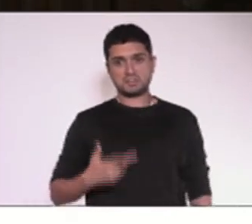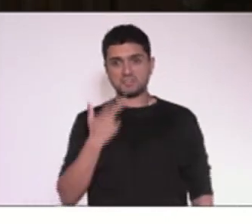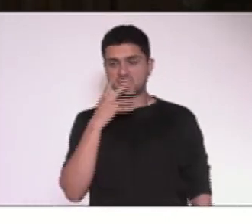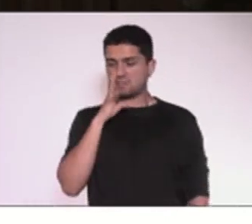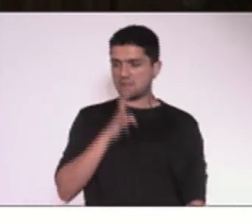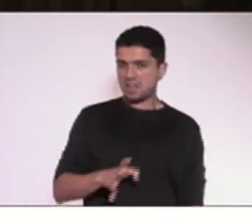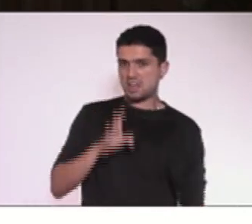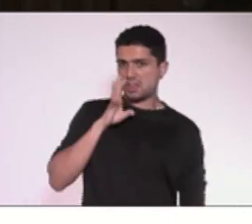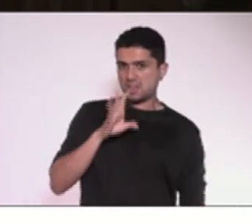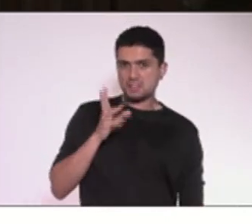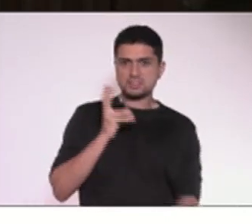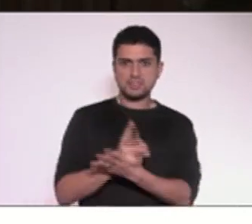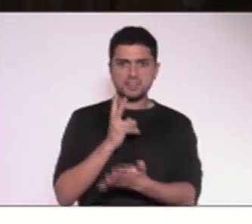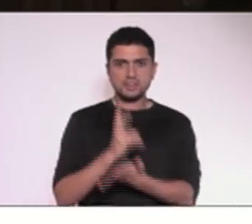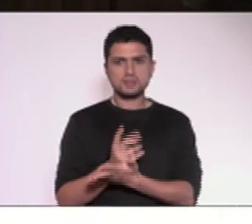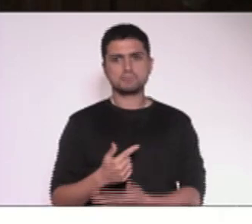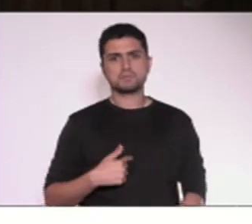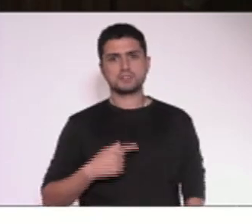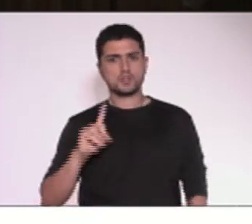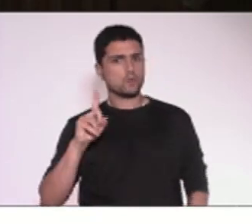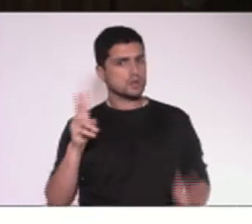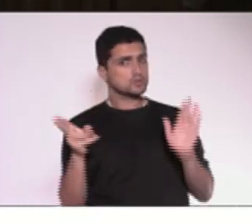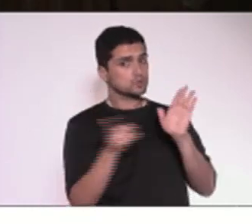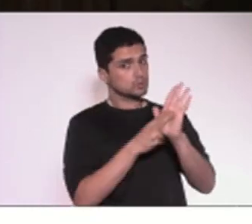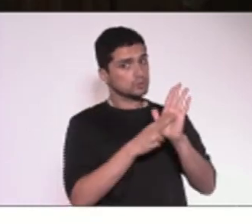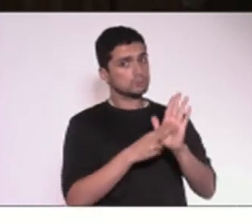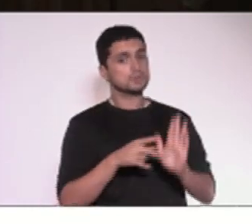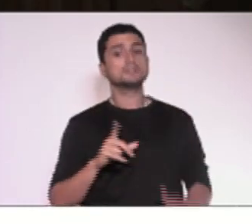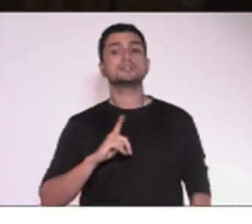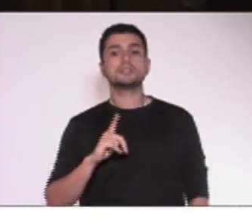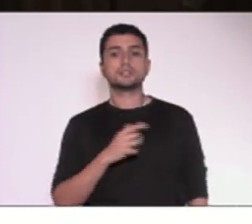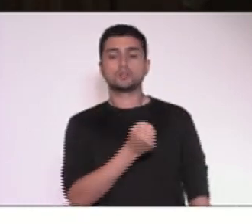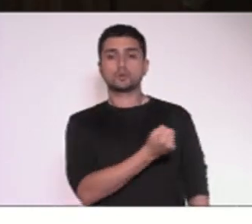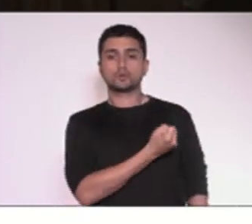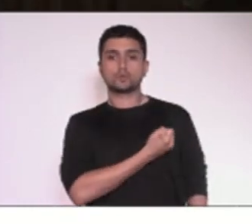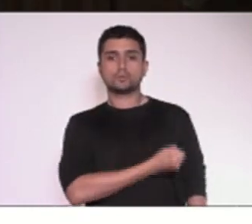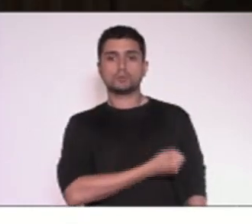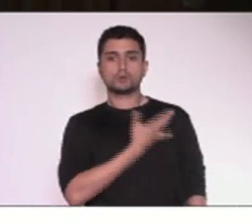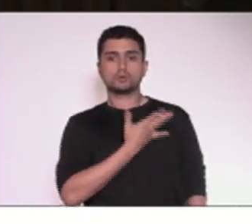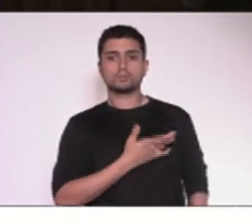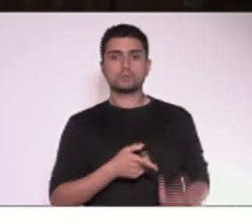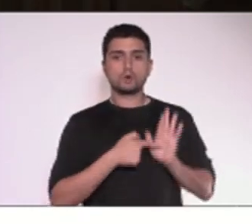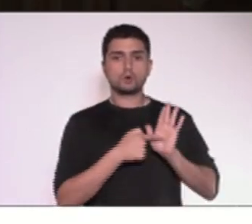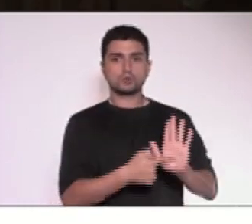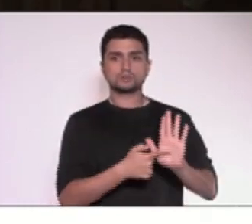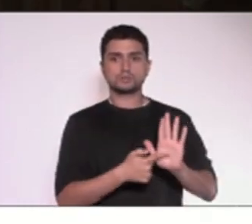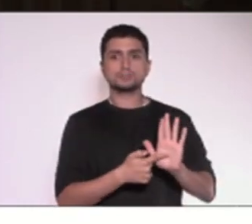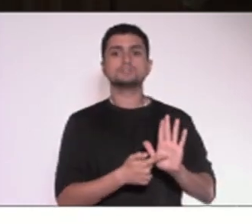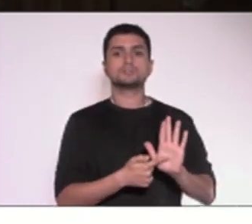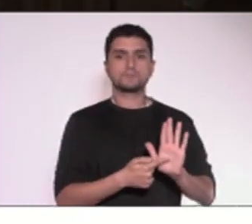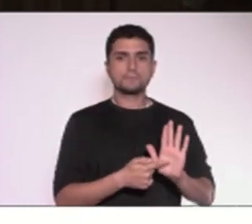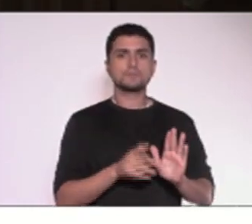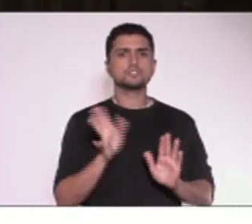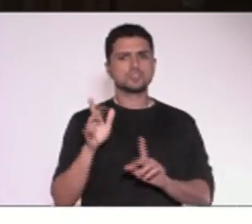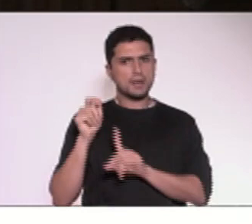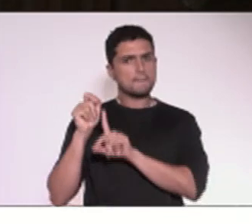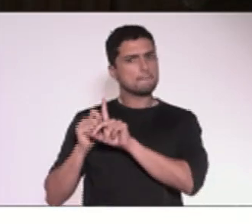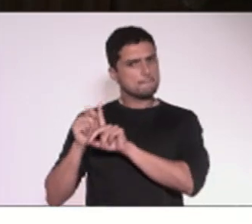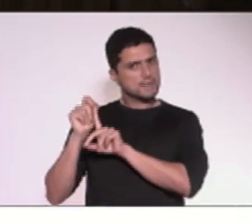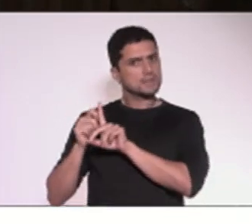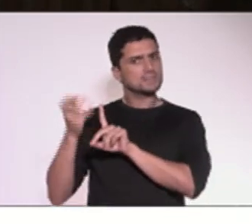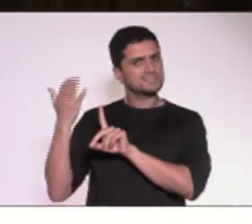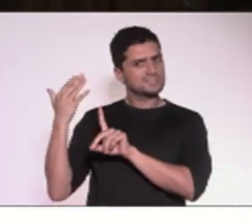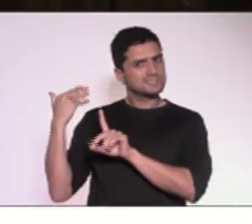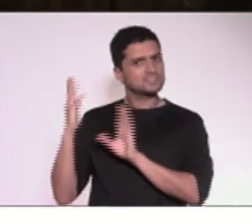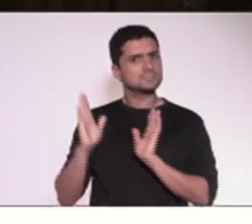Insistem em negar números. Nós temos hoje, há meses, uma política de segurança, há meses,